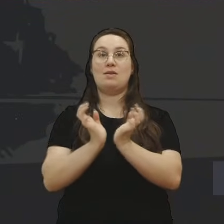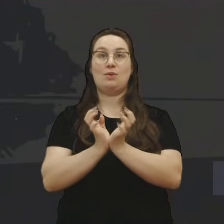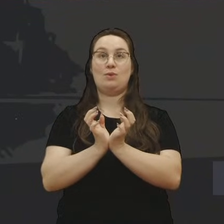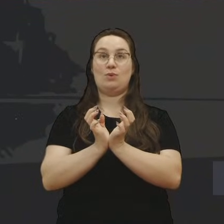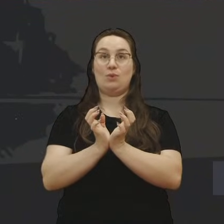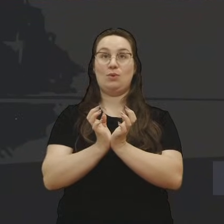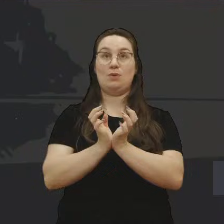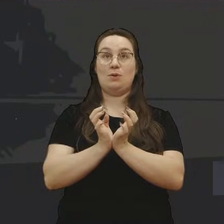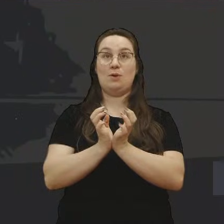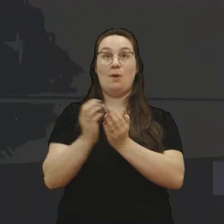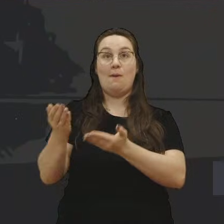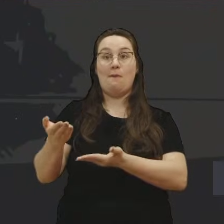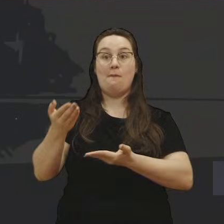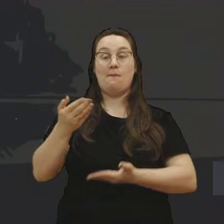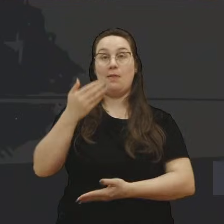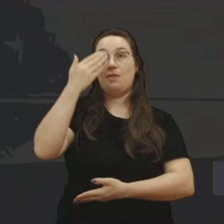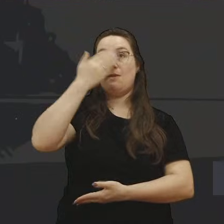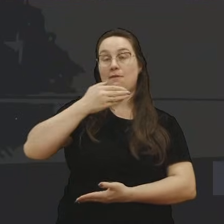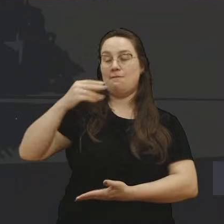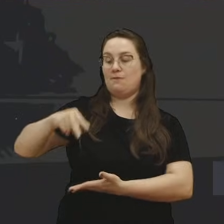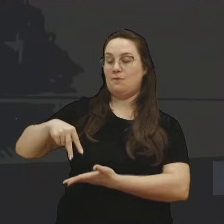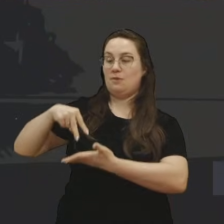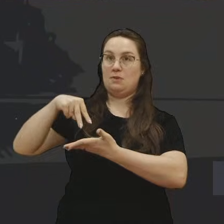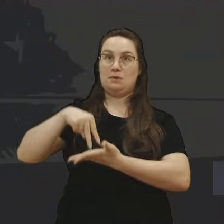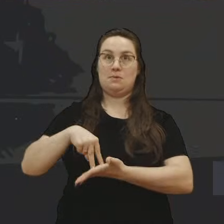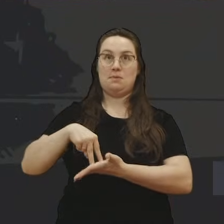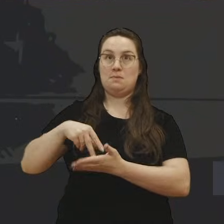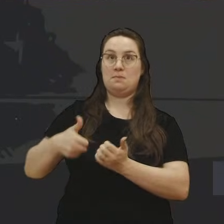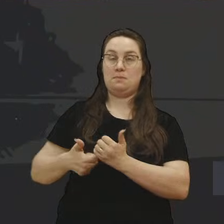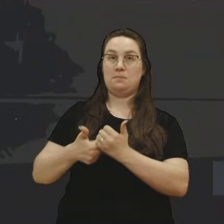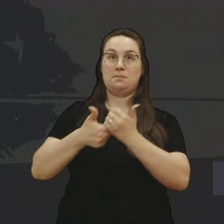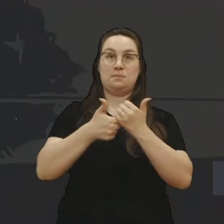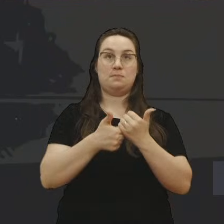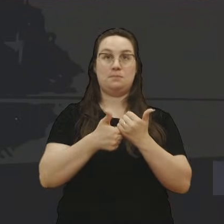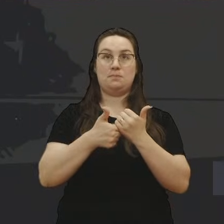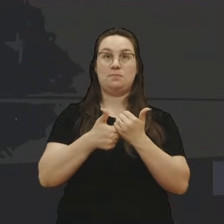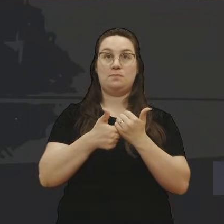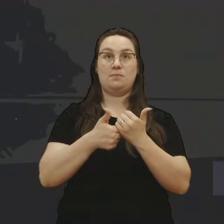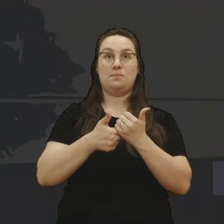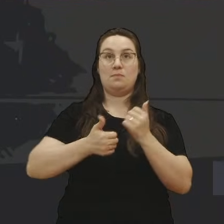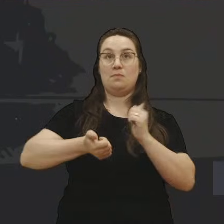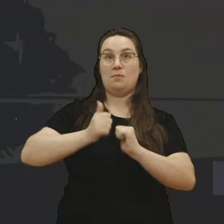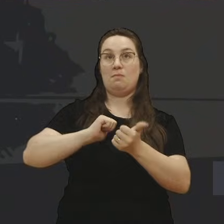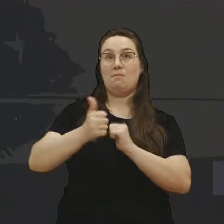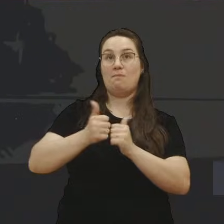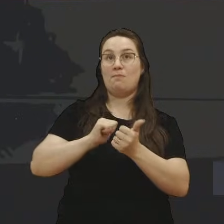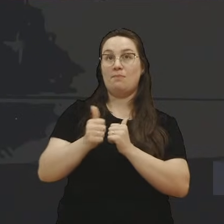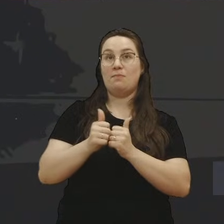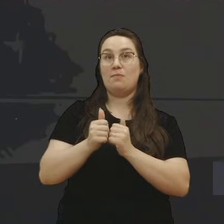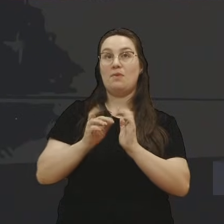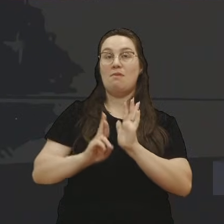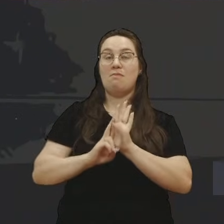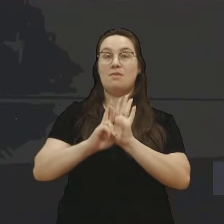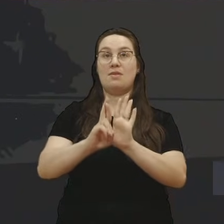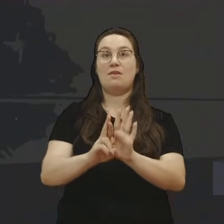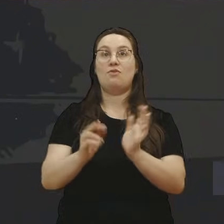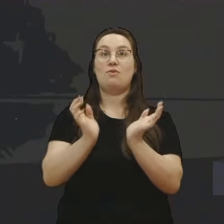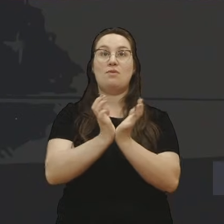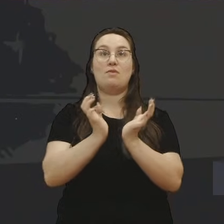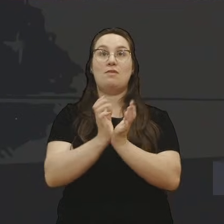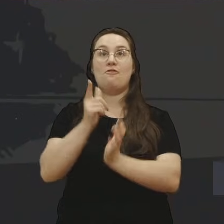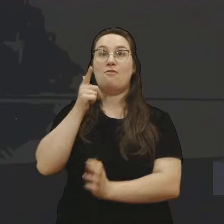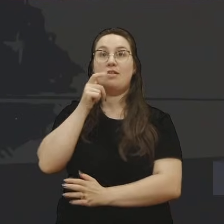que compareçam aqui na frente da tribuna das autoridades, os atletas e representantes das equipes